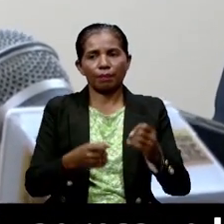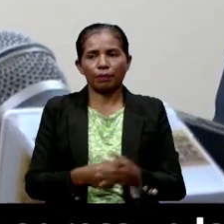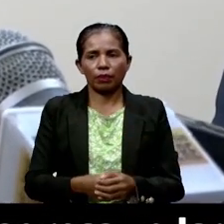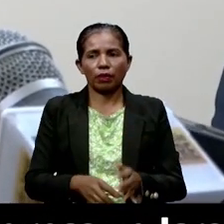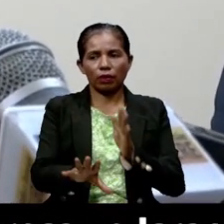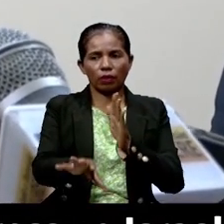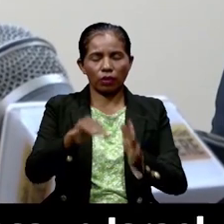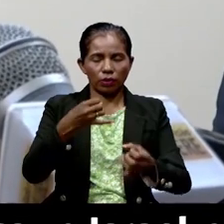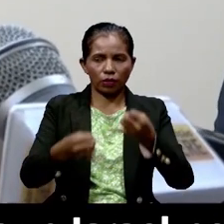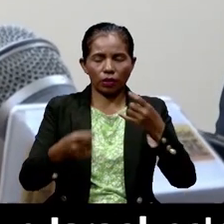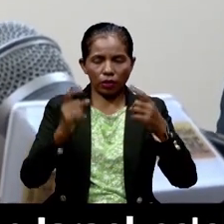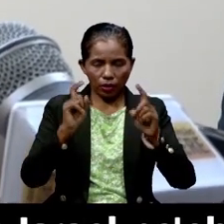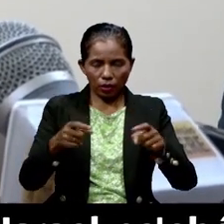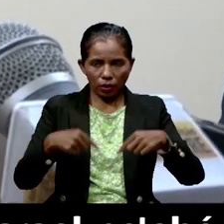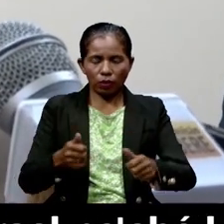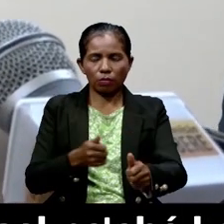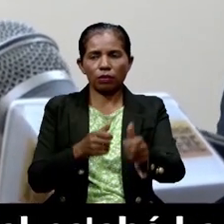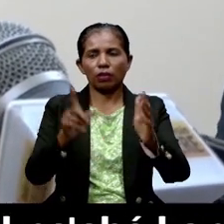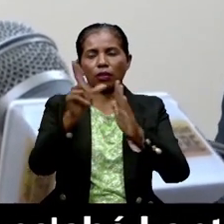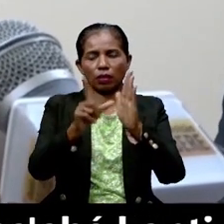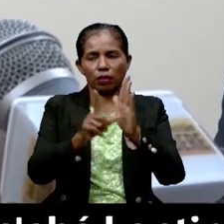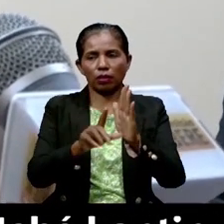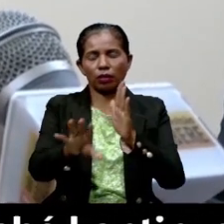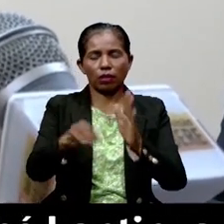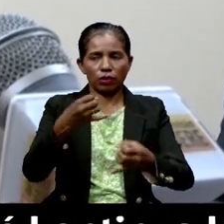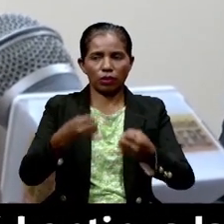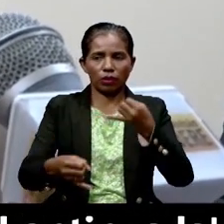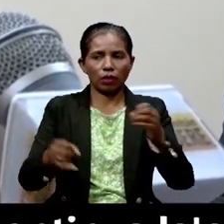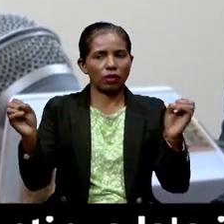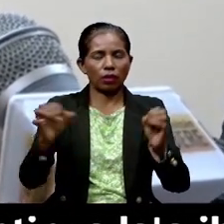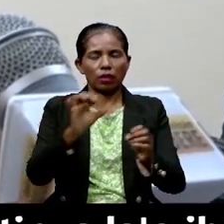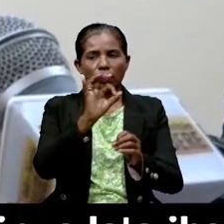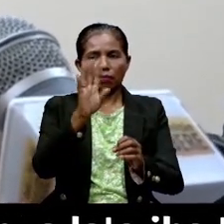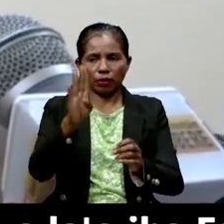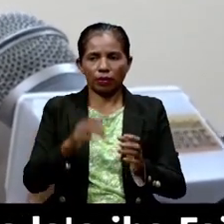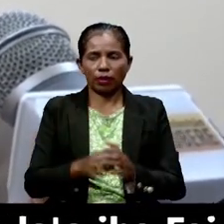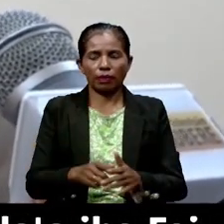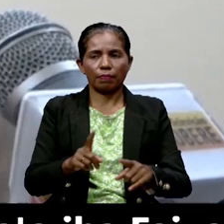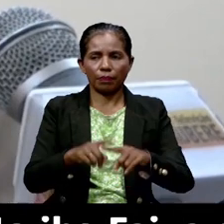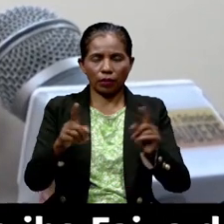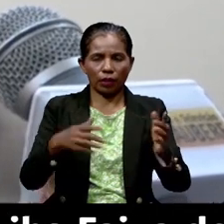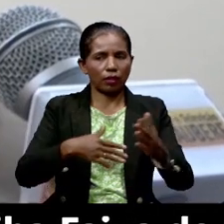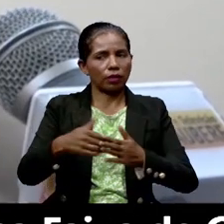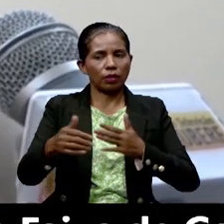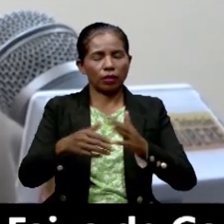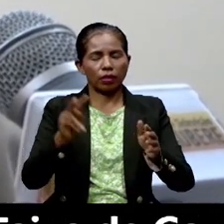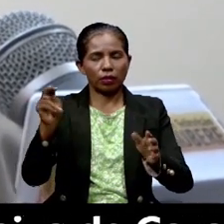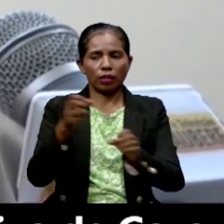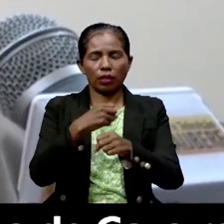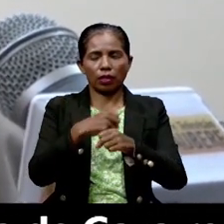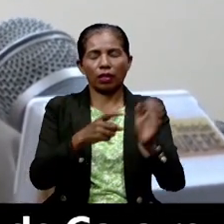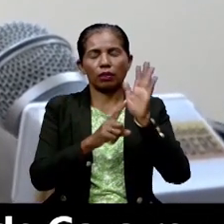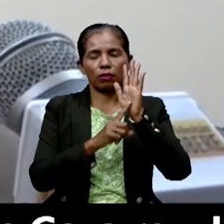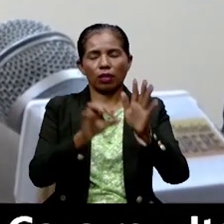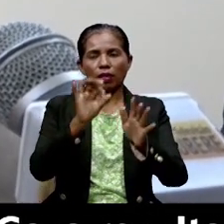tu retan justiça tem que ba tuir processo legal rumo pro de retan justiça la os social media. Mai ve dala ruma nia halo expressão nia social